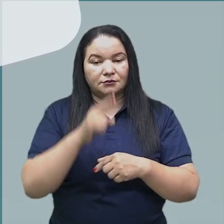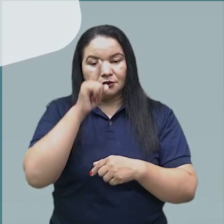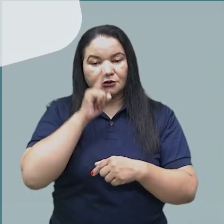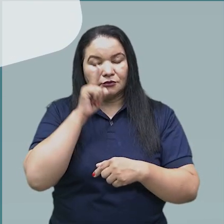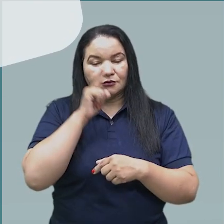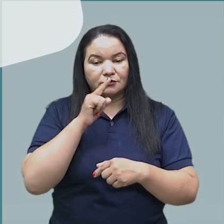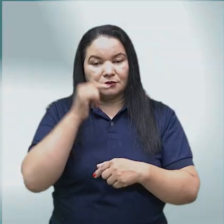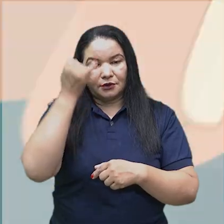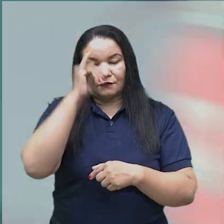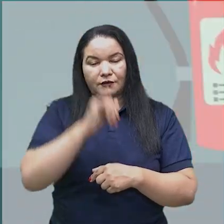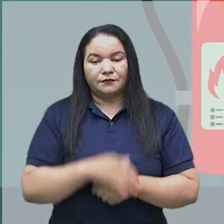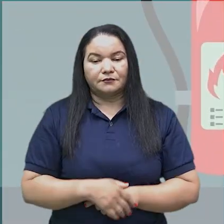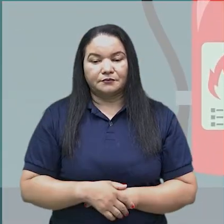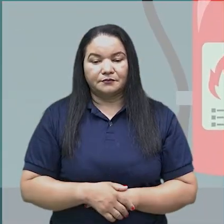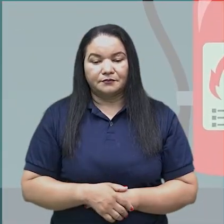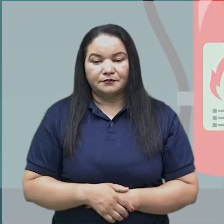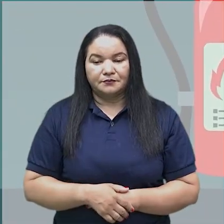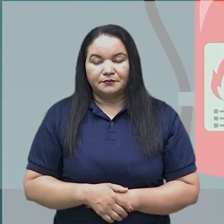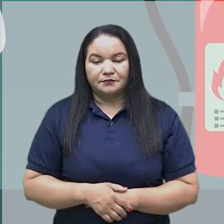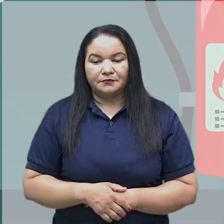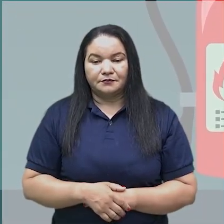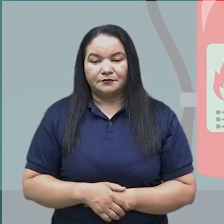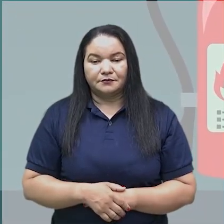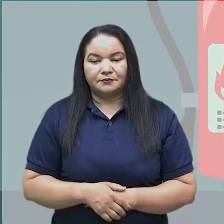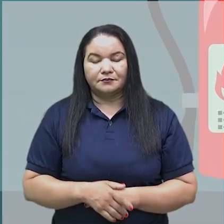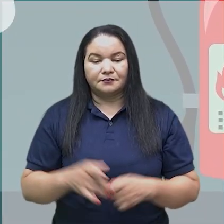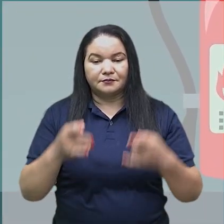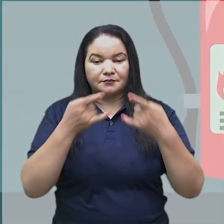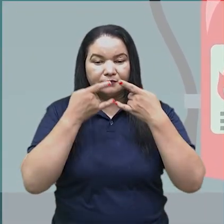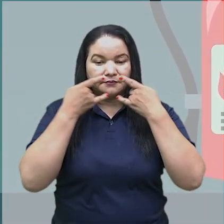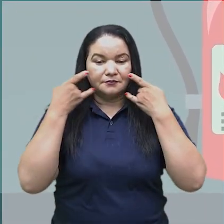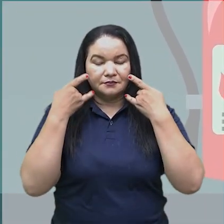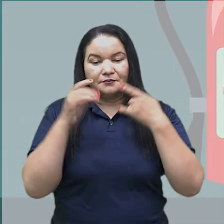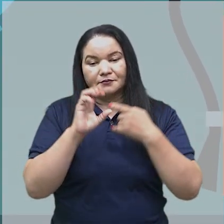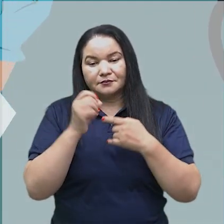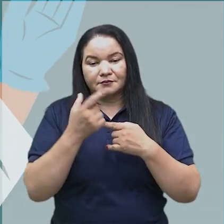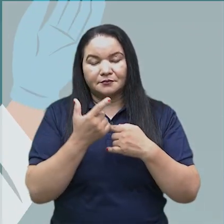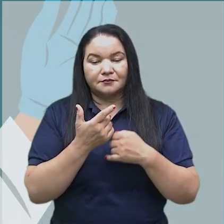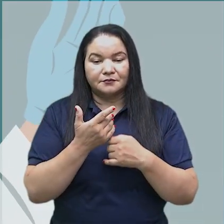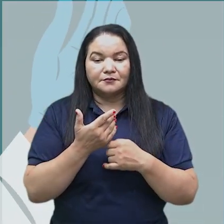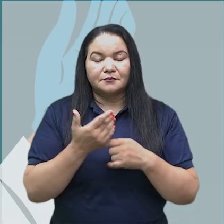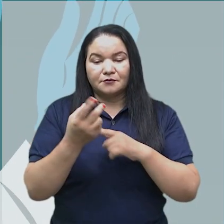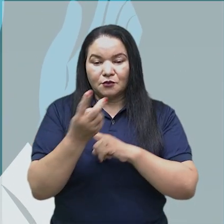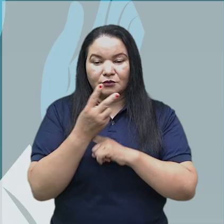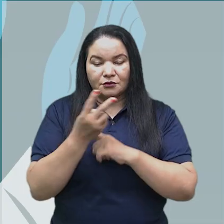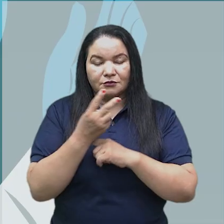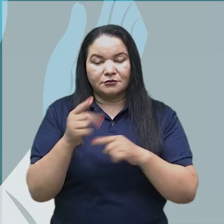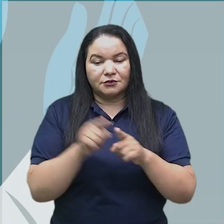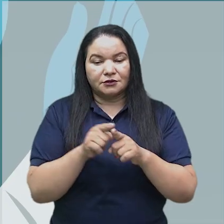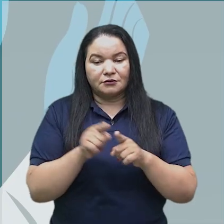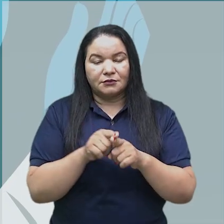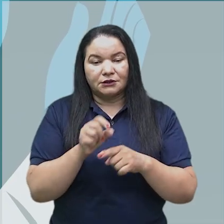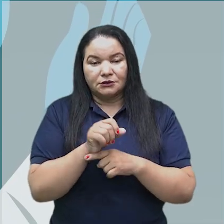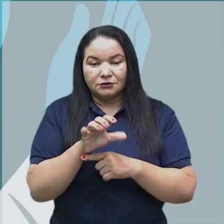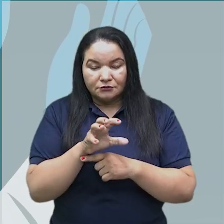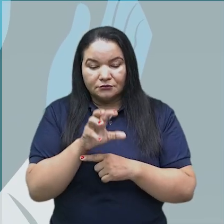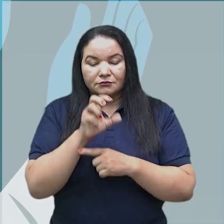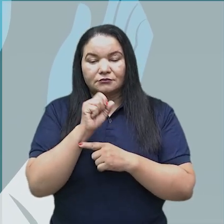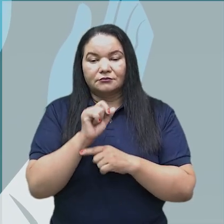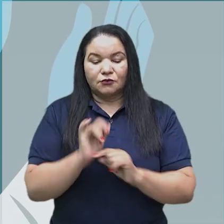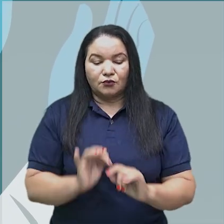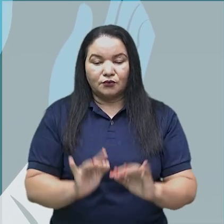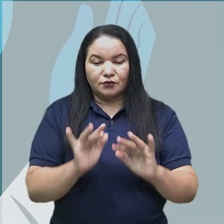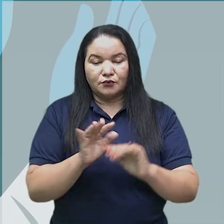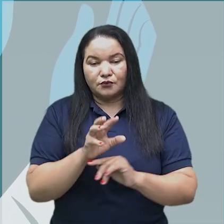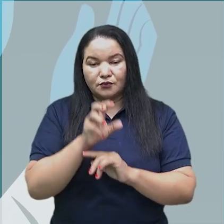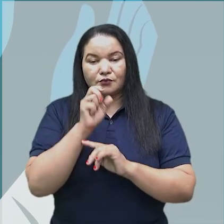perigosos. Máscaras ou protetores faciais Protegem contra inalação de vapores e